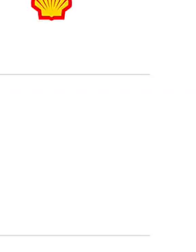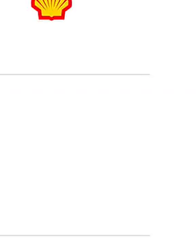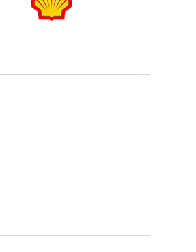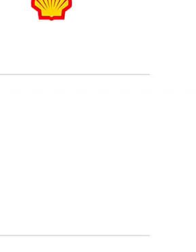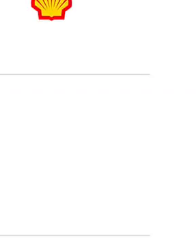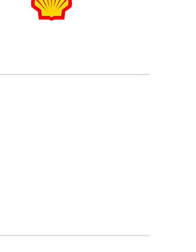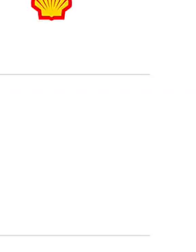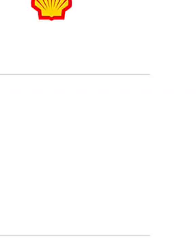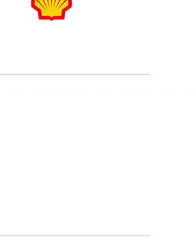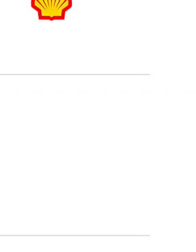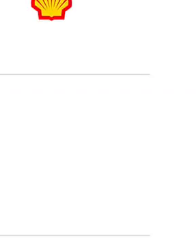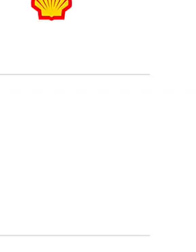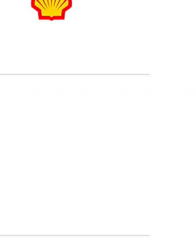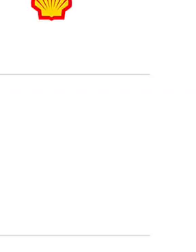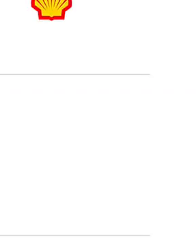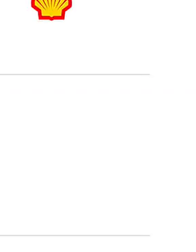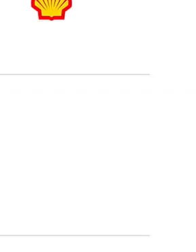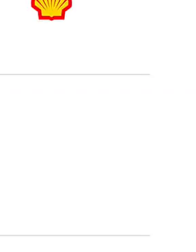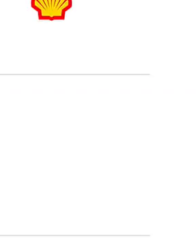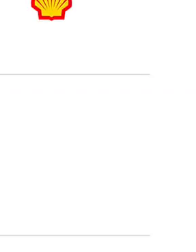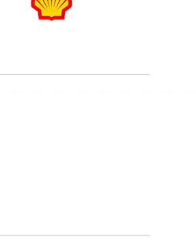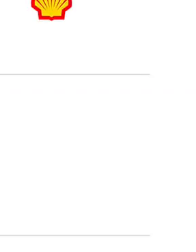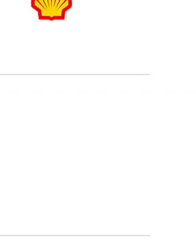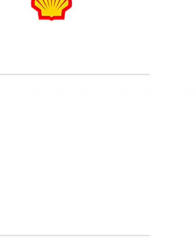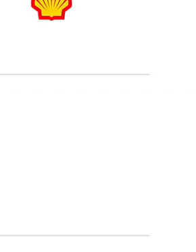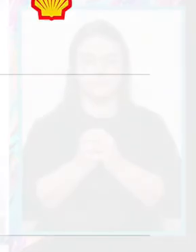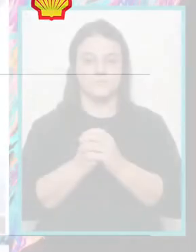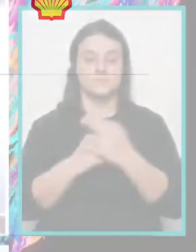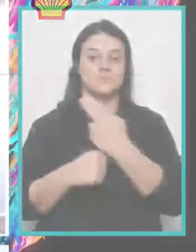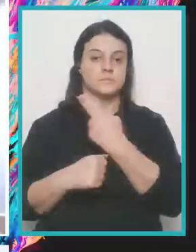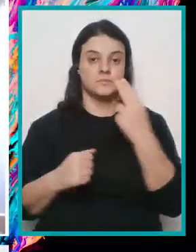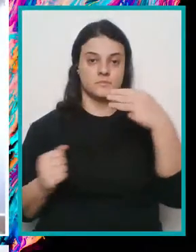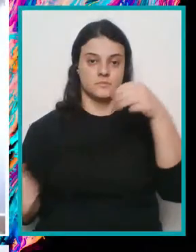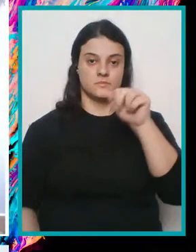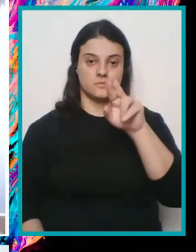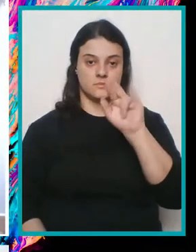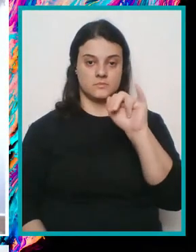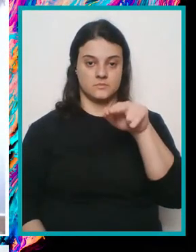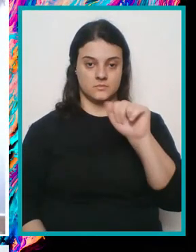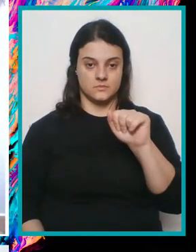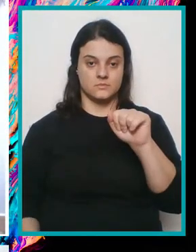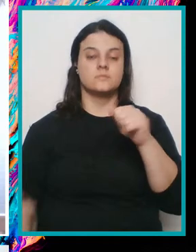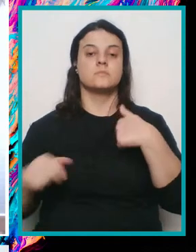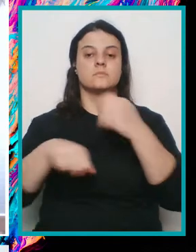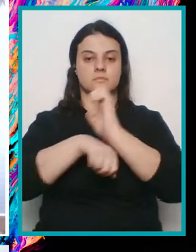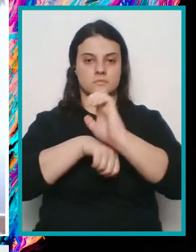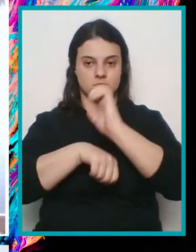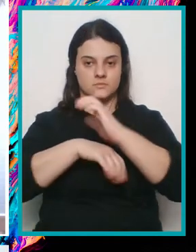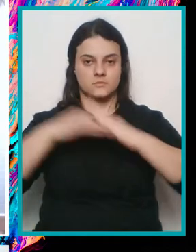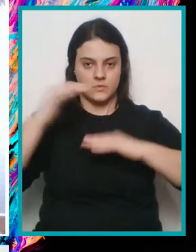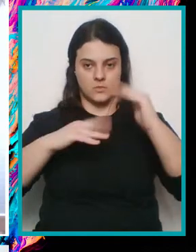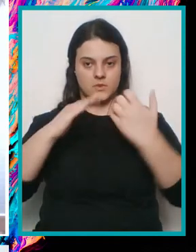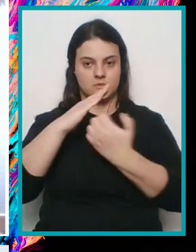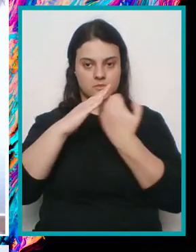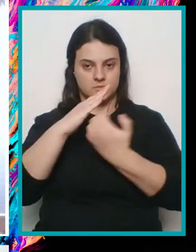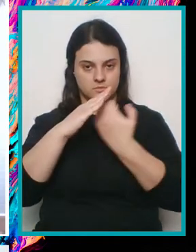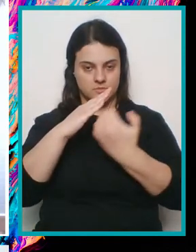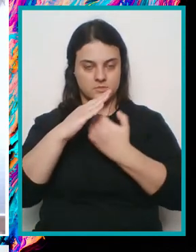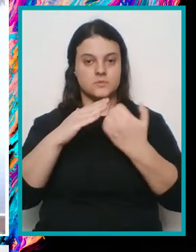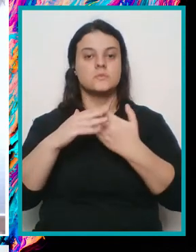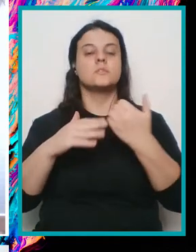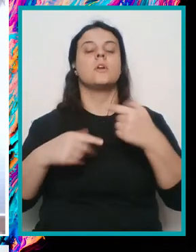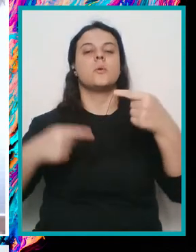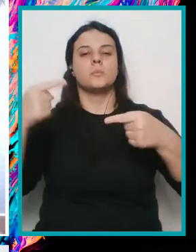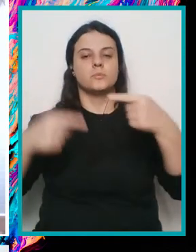Boa tarde a todos e a todas. Eu sou a Marina Esteves, estagiária de Práticas Empresariais e Políticas Públicas de